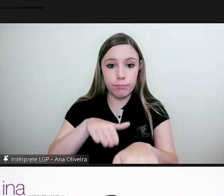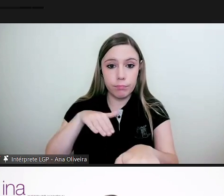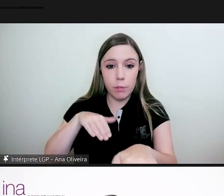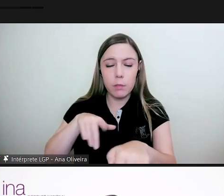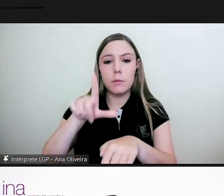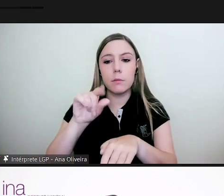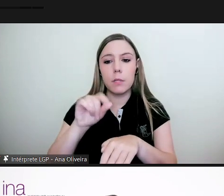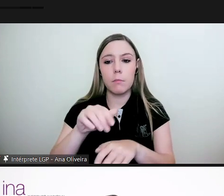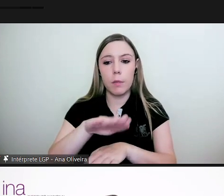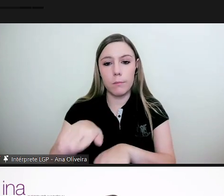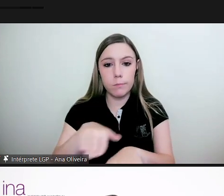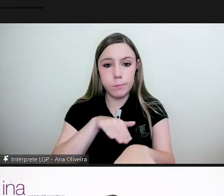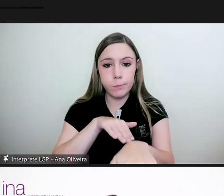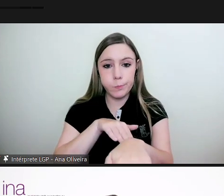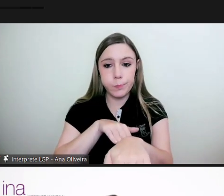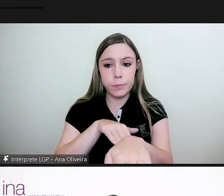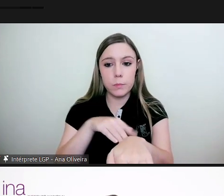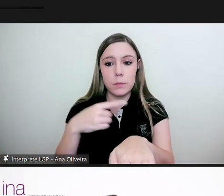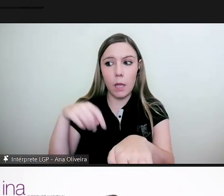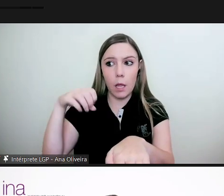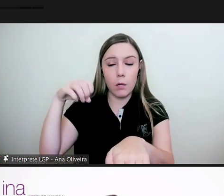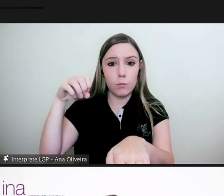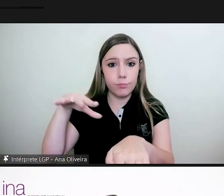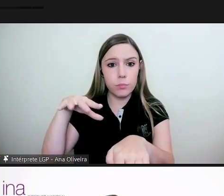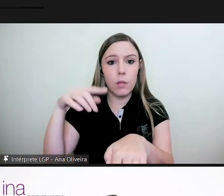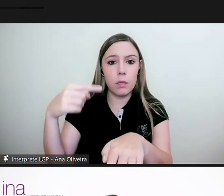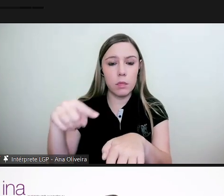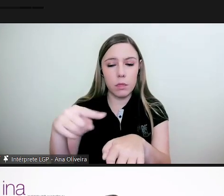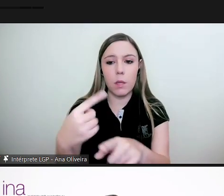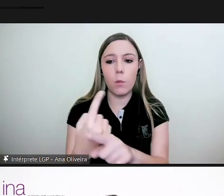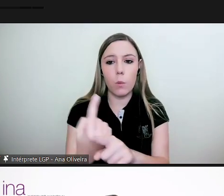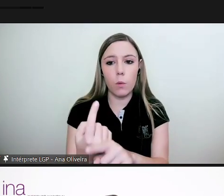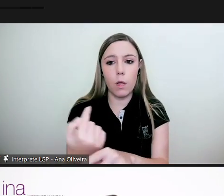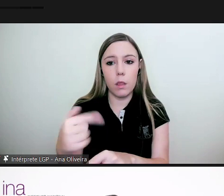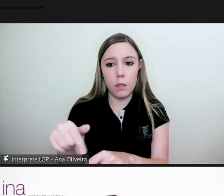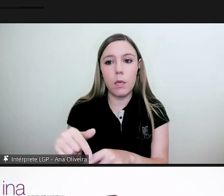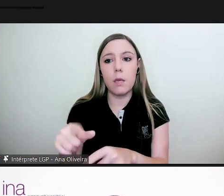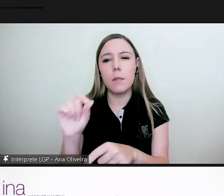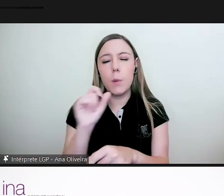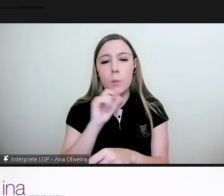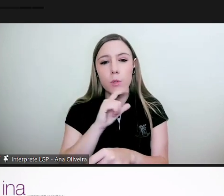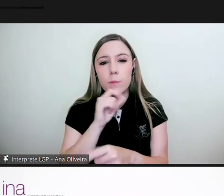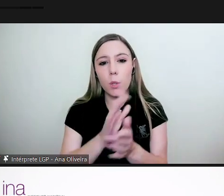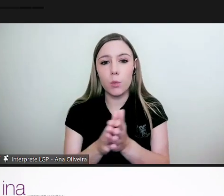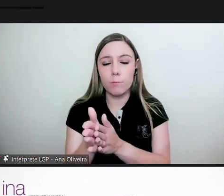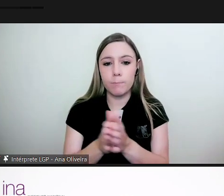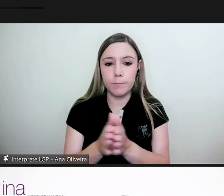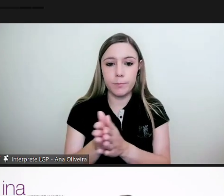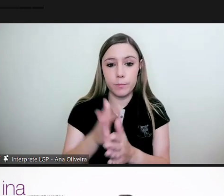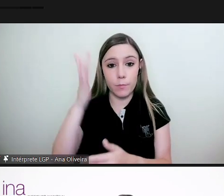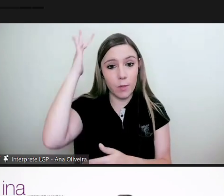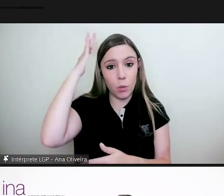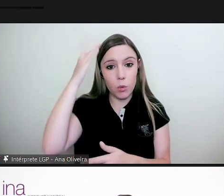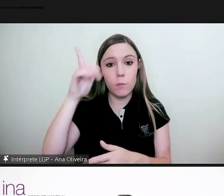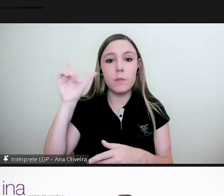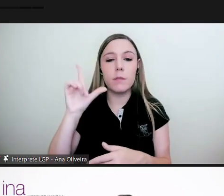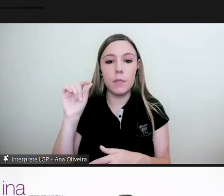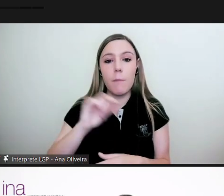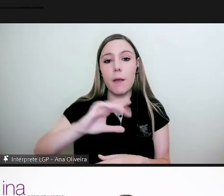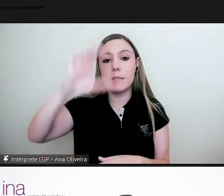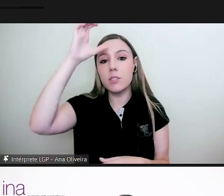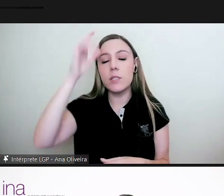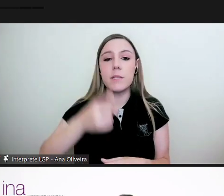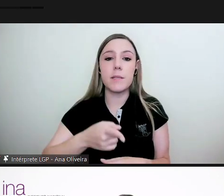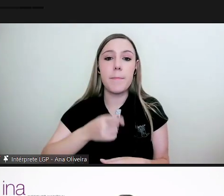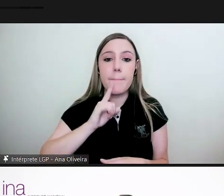parqueamento com sensorização, com possibilidade de utilização de algoritmo e inteligência artificial